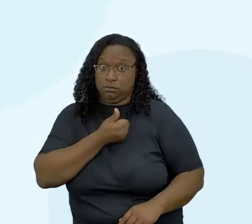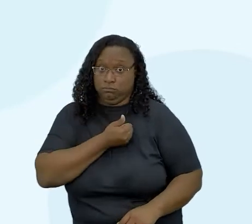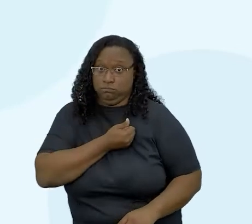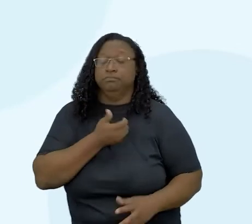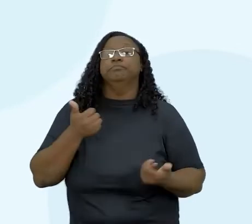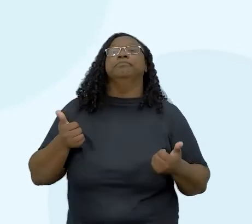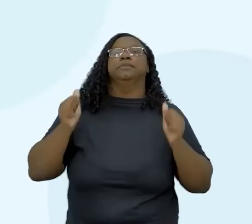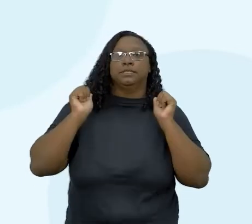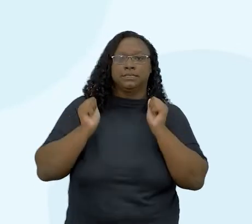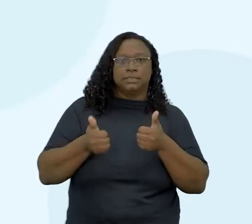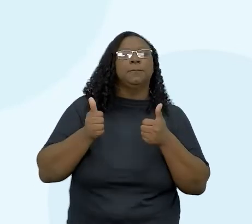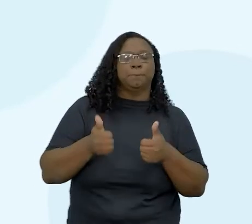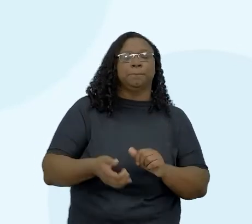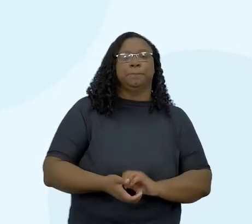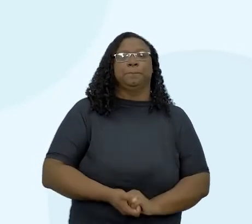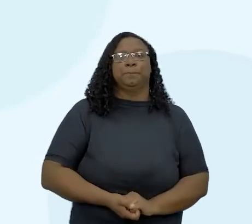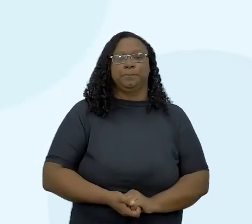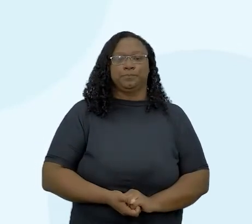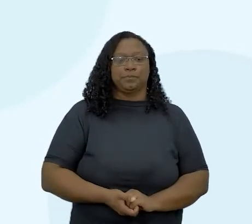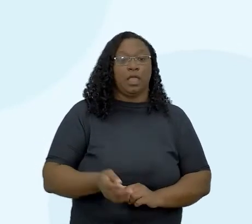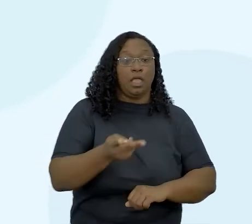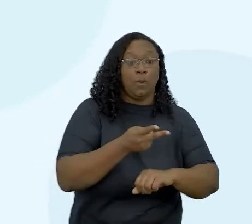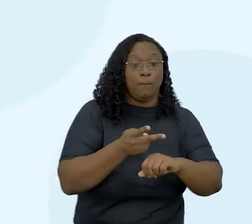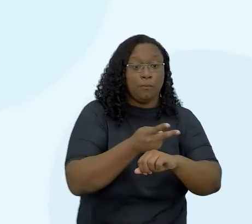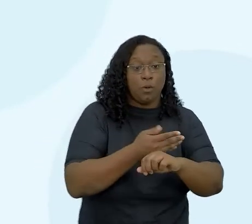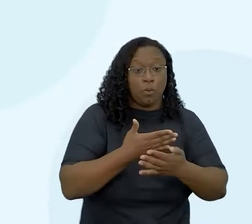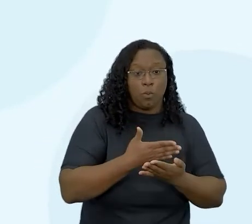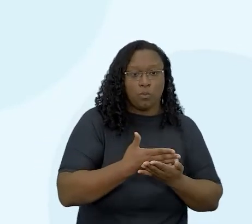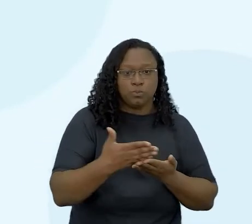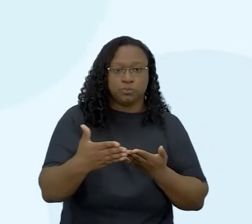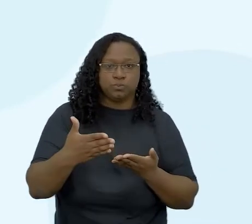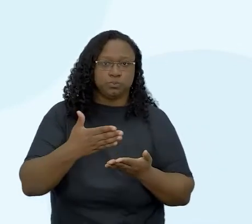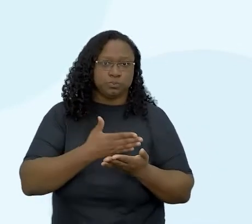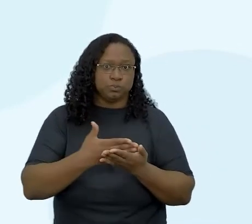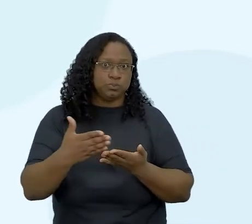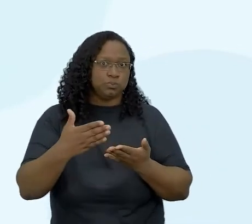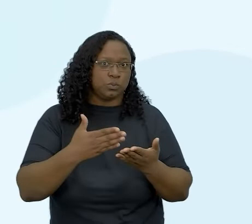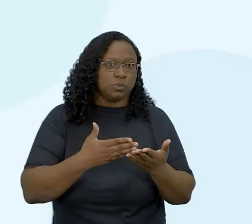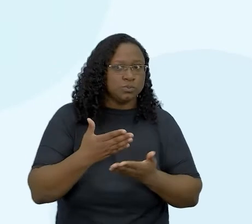Outra, ali, ó, busca de oportunidade e iniciativa. 5 também? todo.